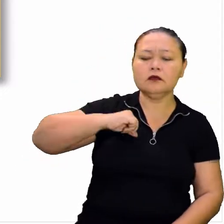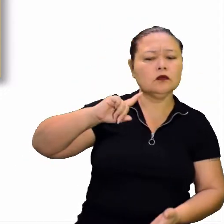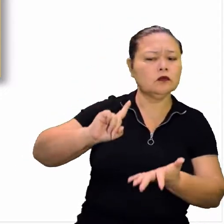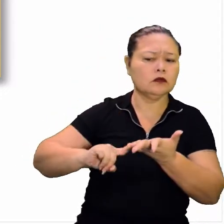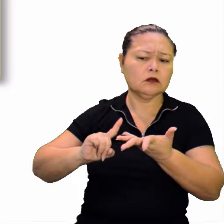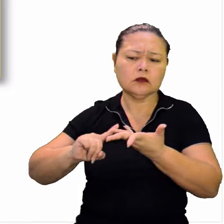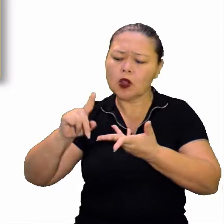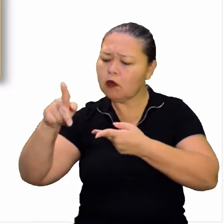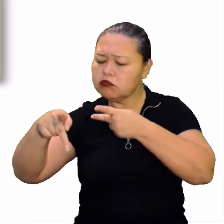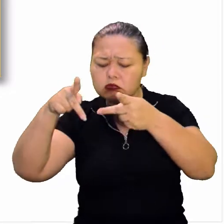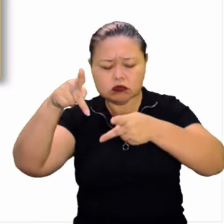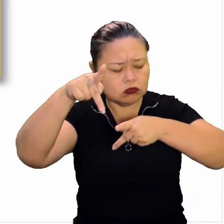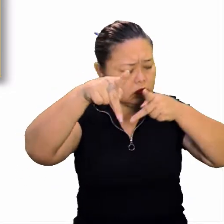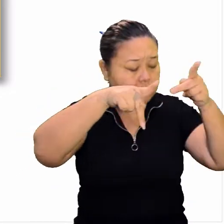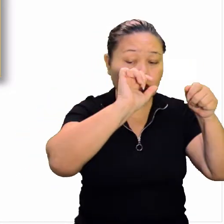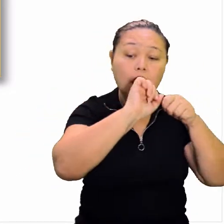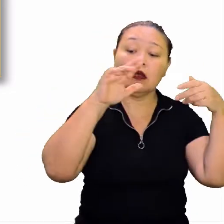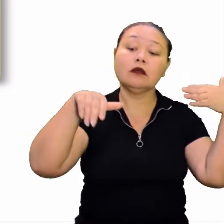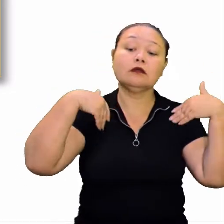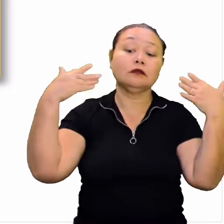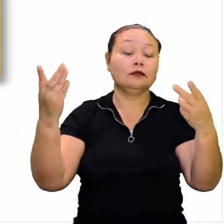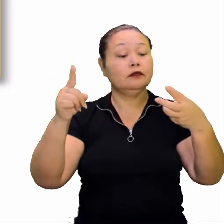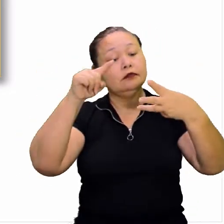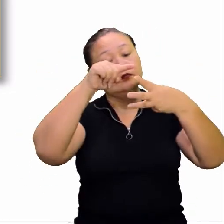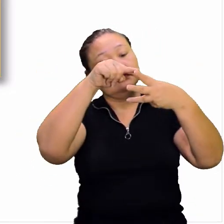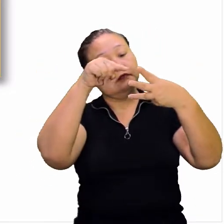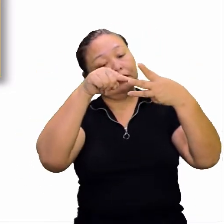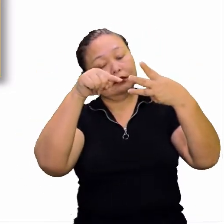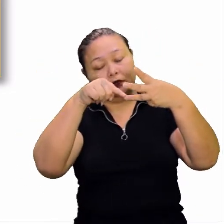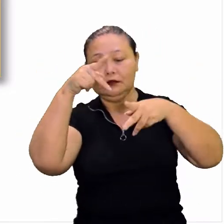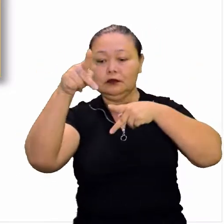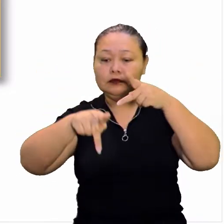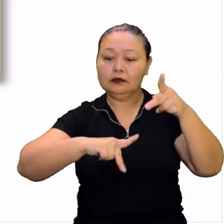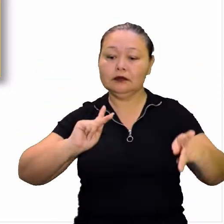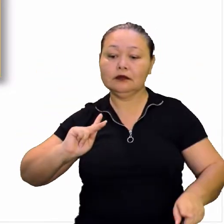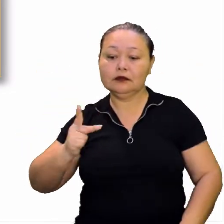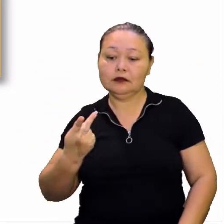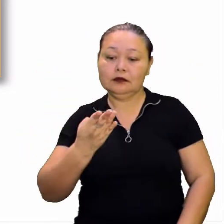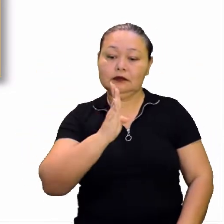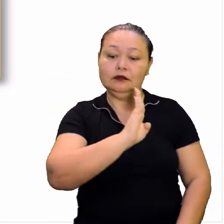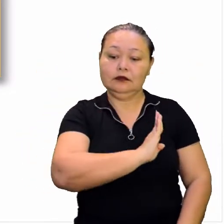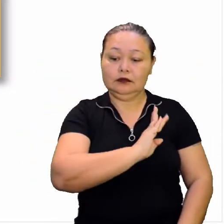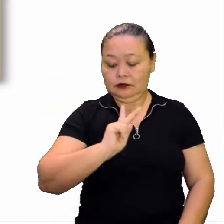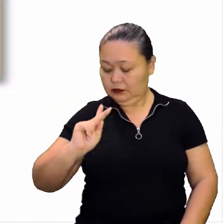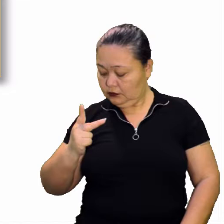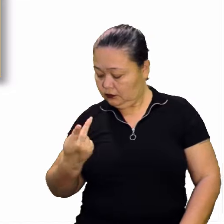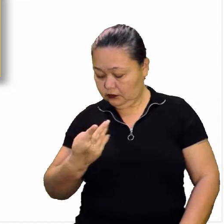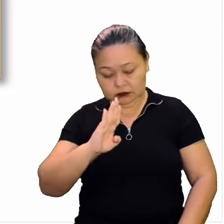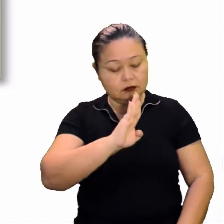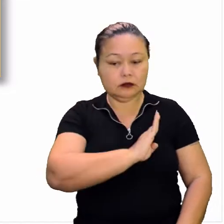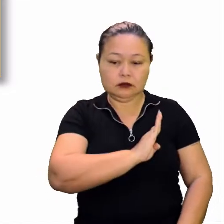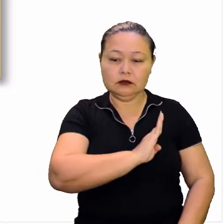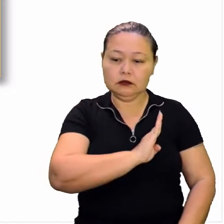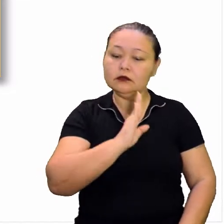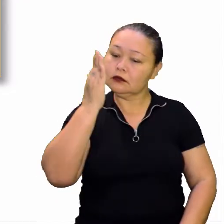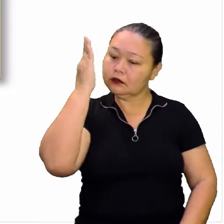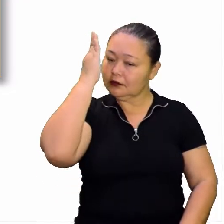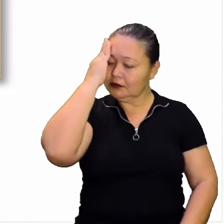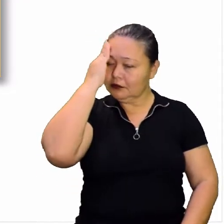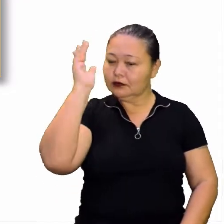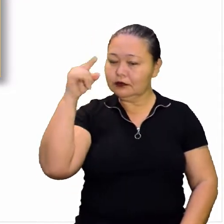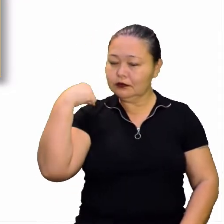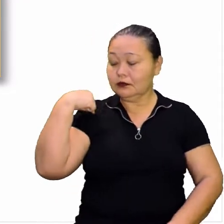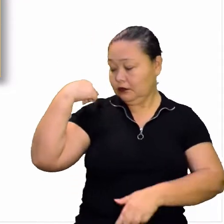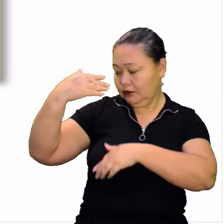outros povos. Agora, são mais 3 povos. Hebreus, que vamos saber um pouco sobre a